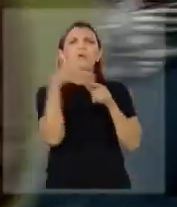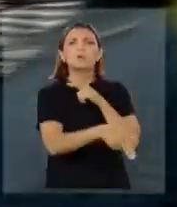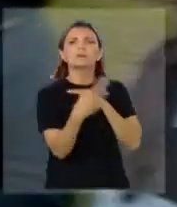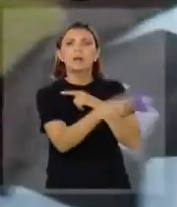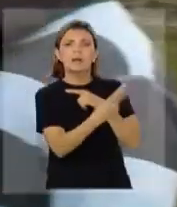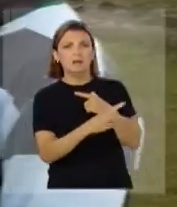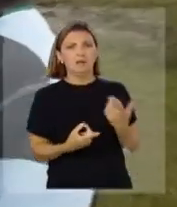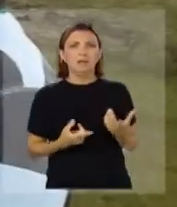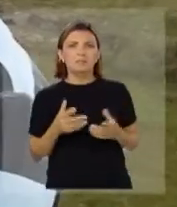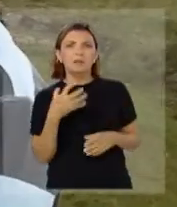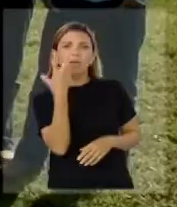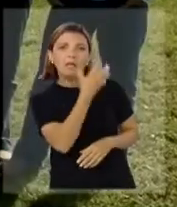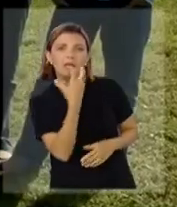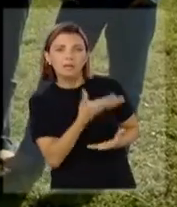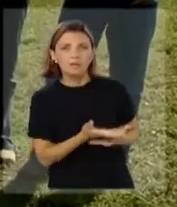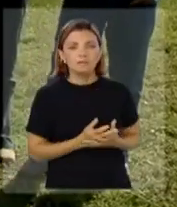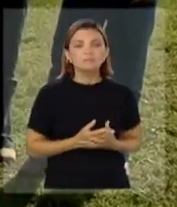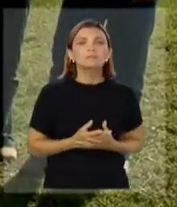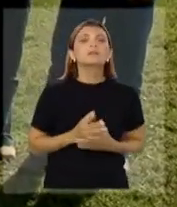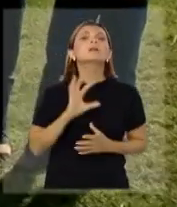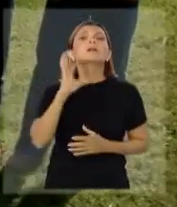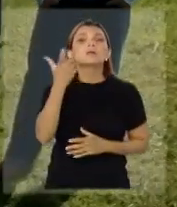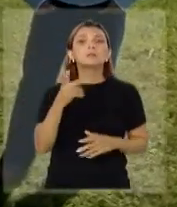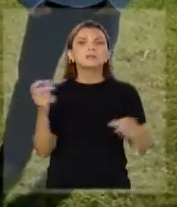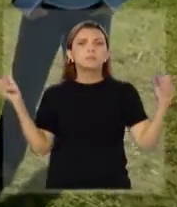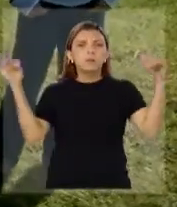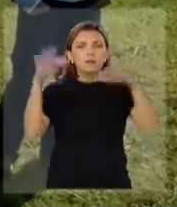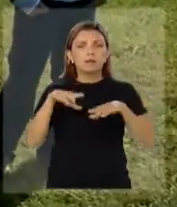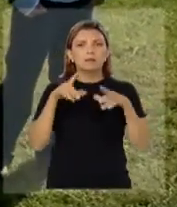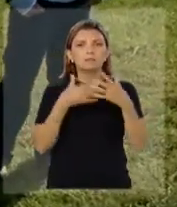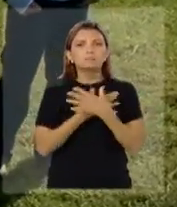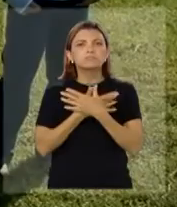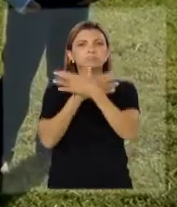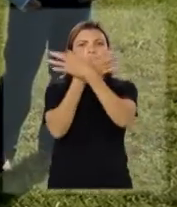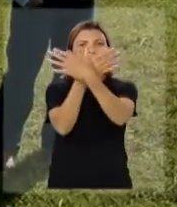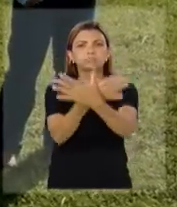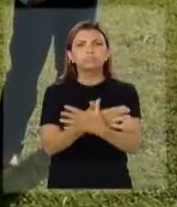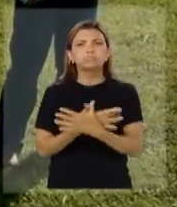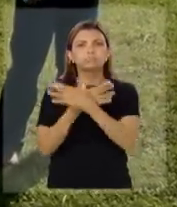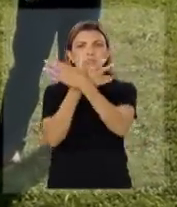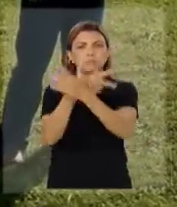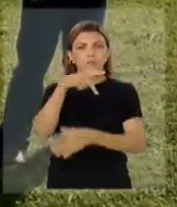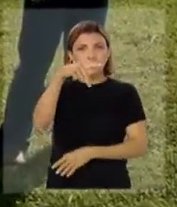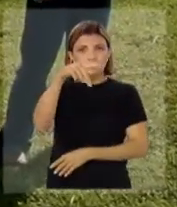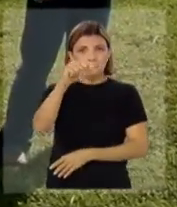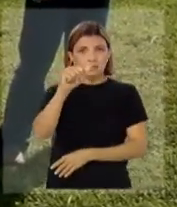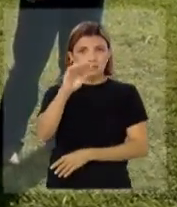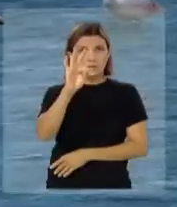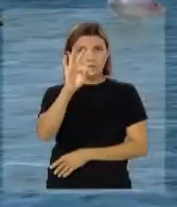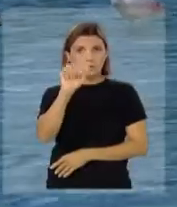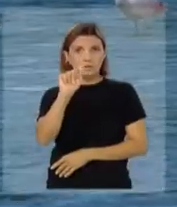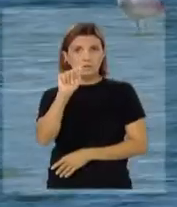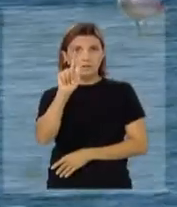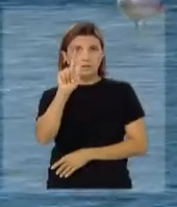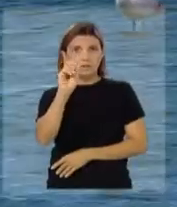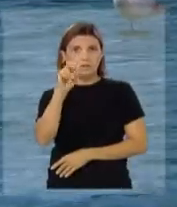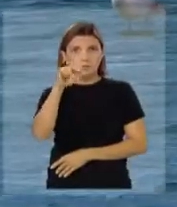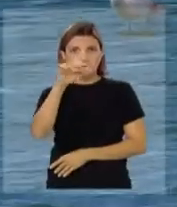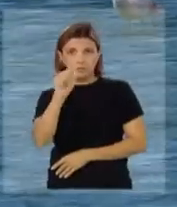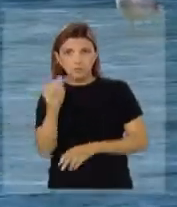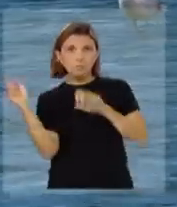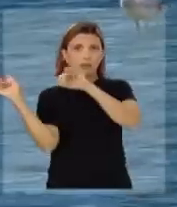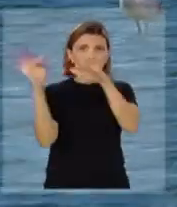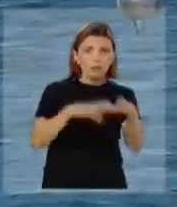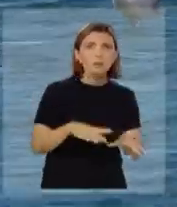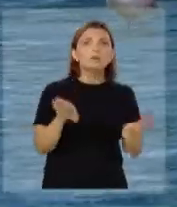tá? Corta as asinhas dele. Bia, da onde vêm todas essas aves? Olha, a maioria delas vem da Patagônia. Mas os flamingos,